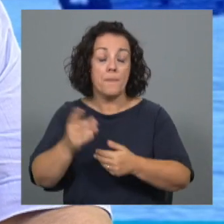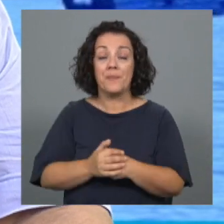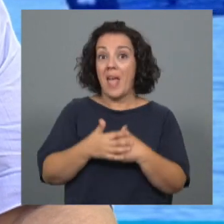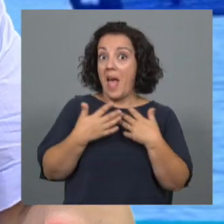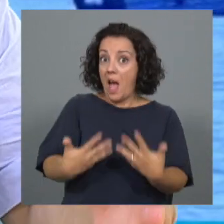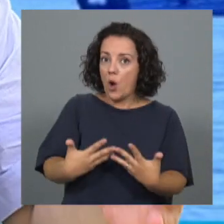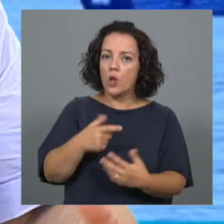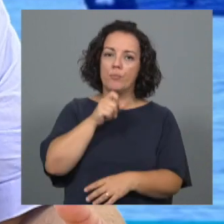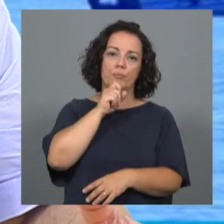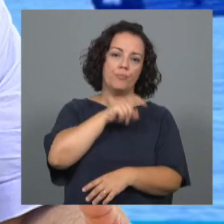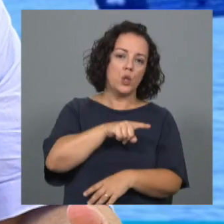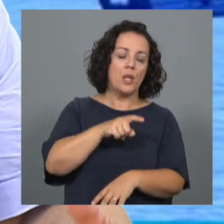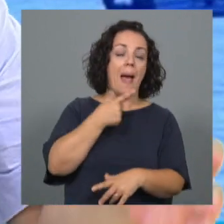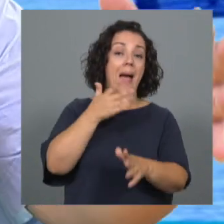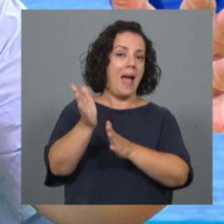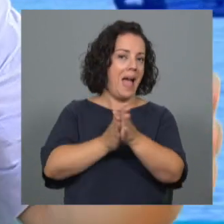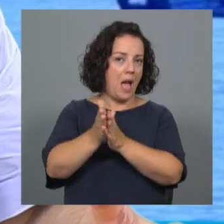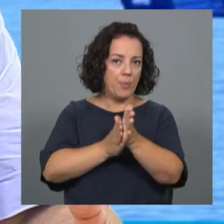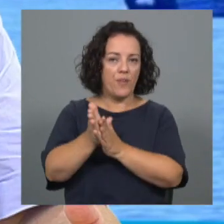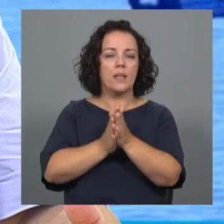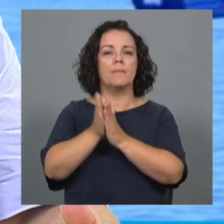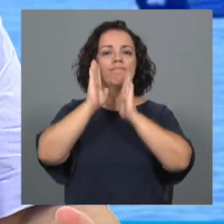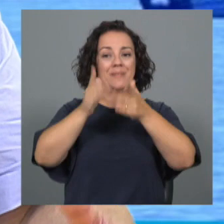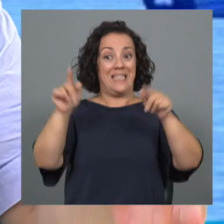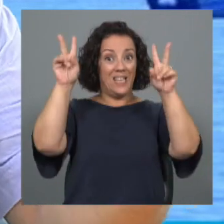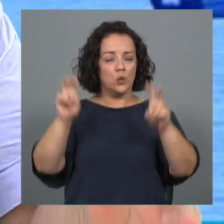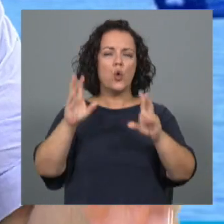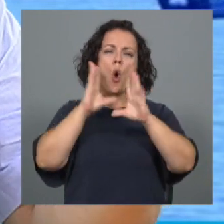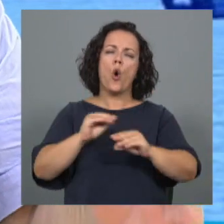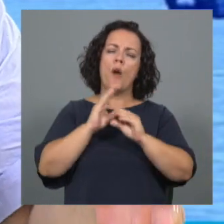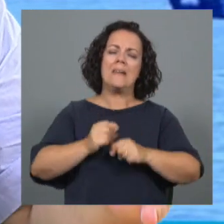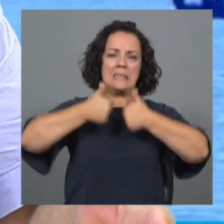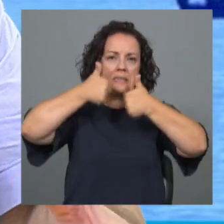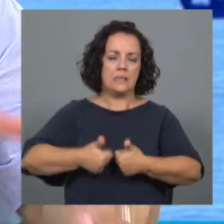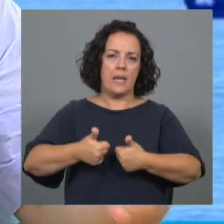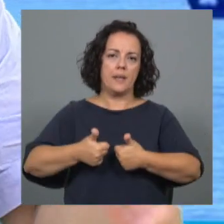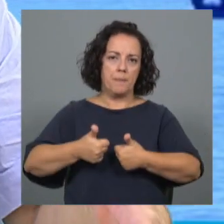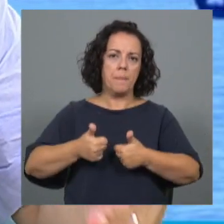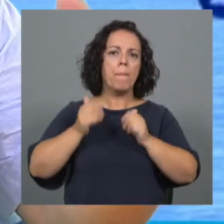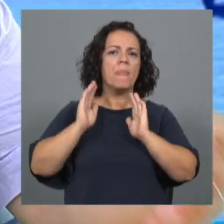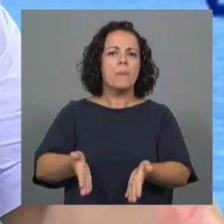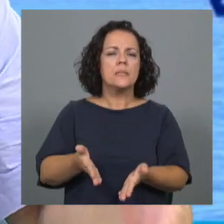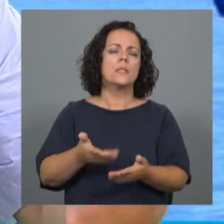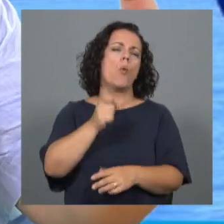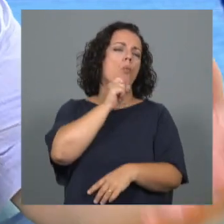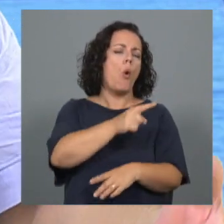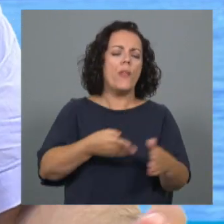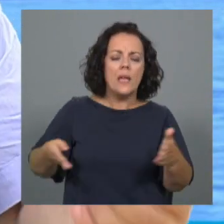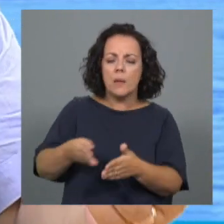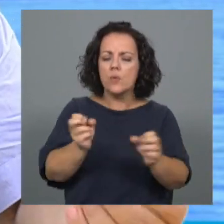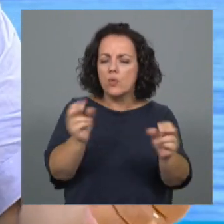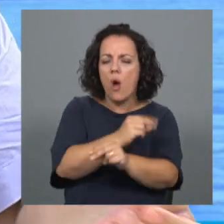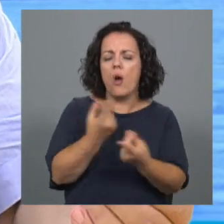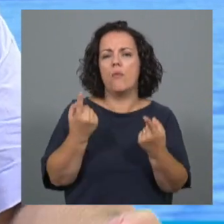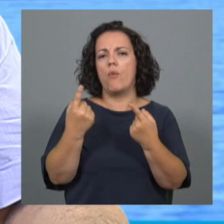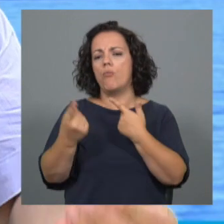sério, para se aproveitar para fazer-se uma conversa séria sobre este assunto. E tematizar-se então, ainda com novas linhas, ainda com novas frentes,